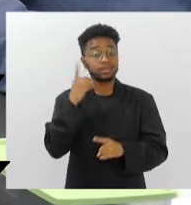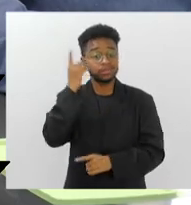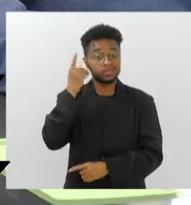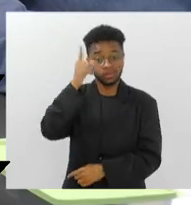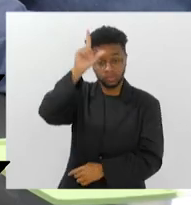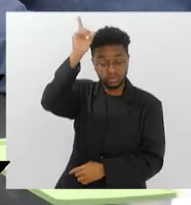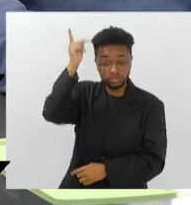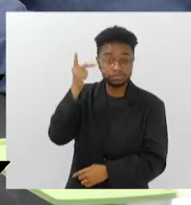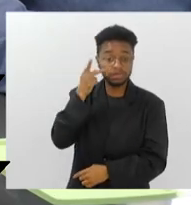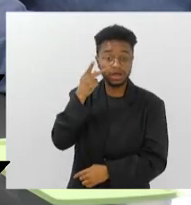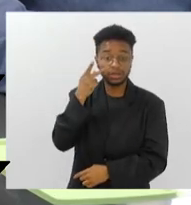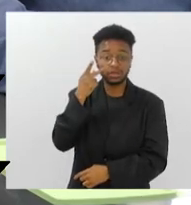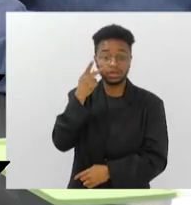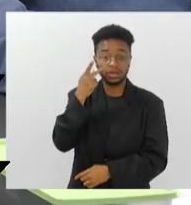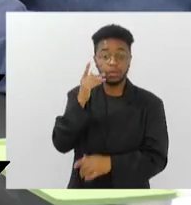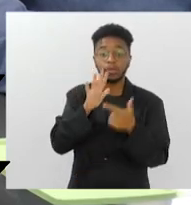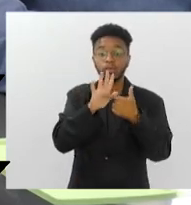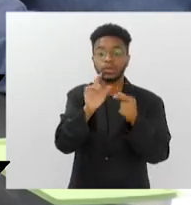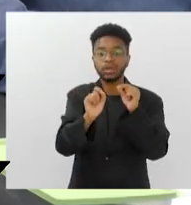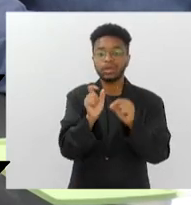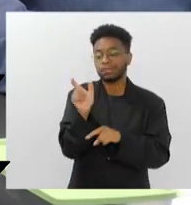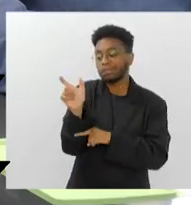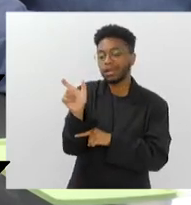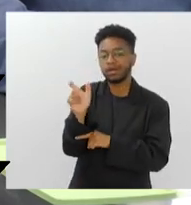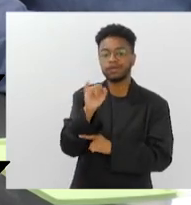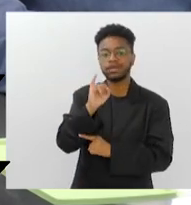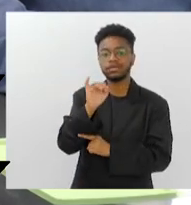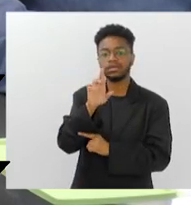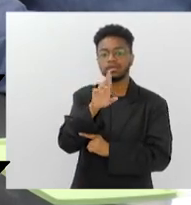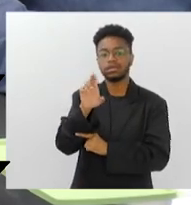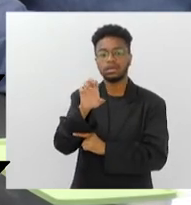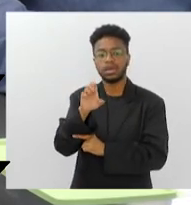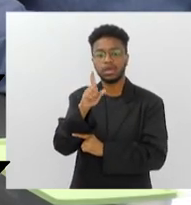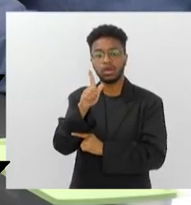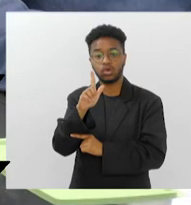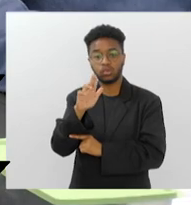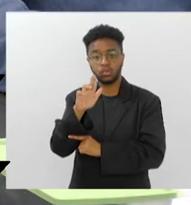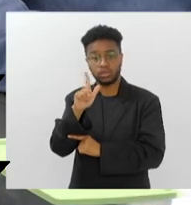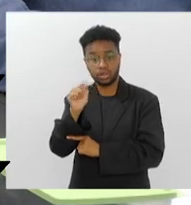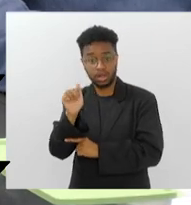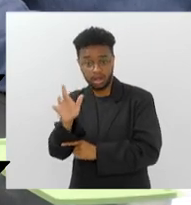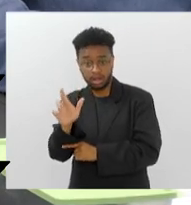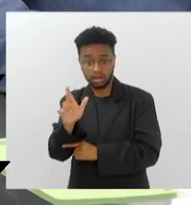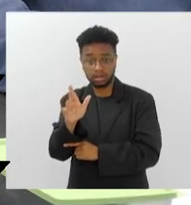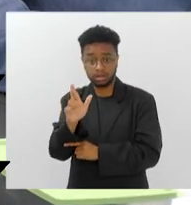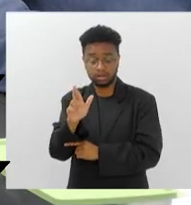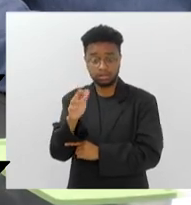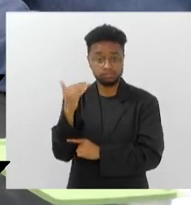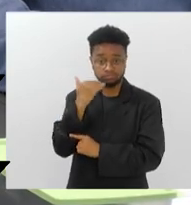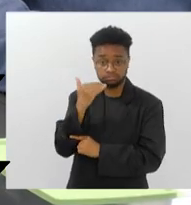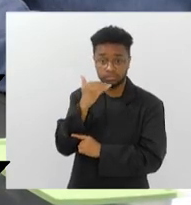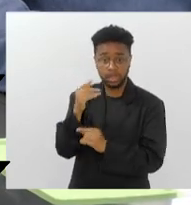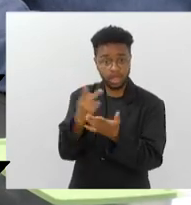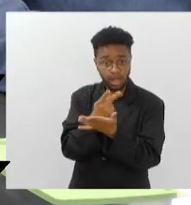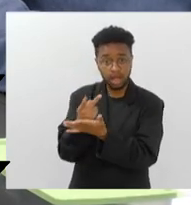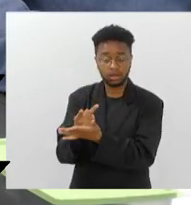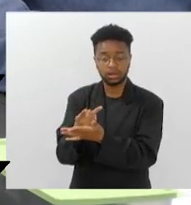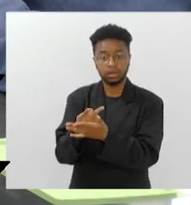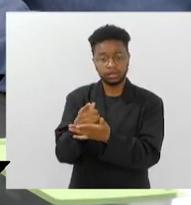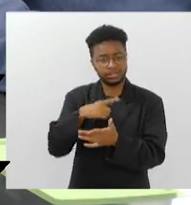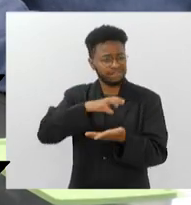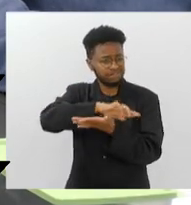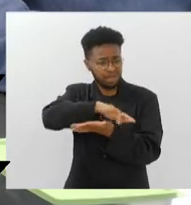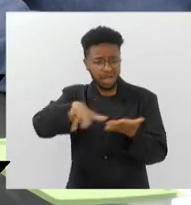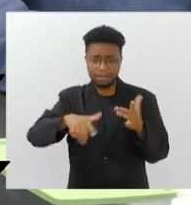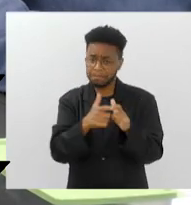expressão irregulares veja bem há várias Comunidades terapeutica a maior parte delas com certeza são